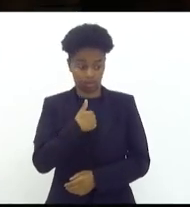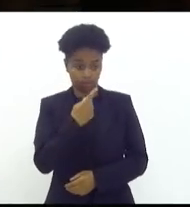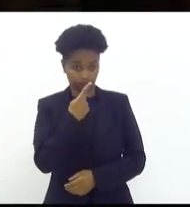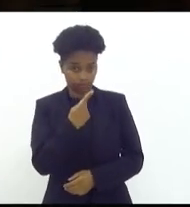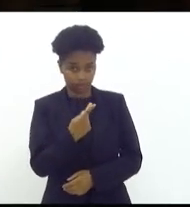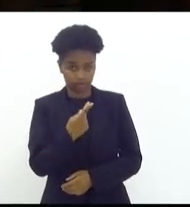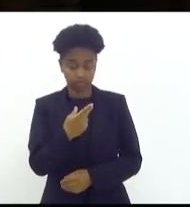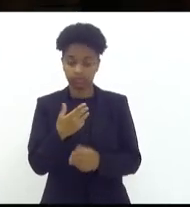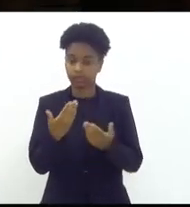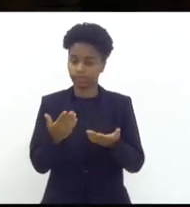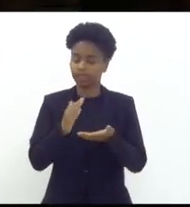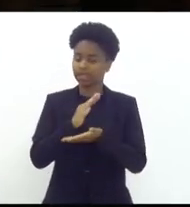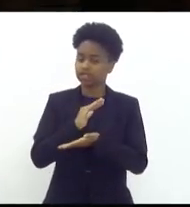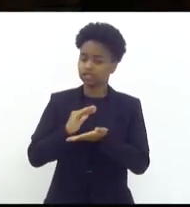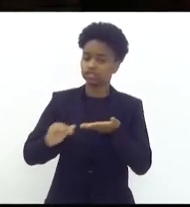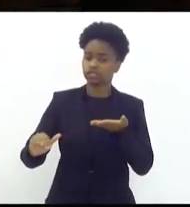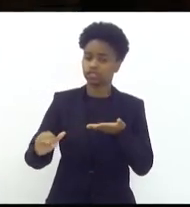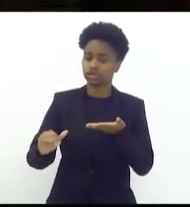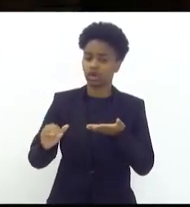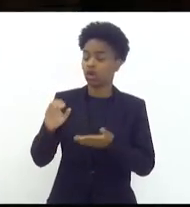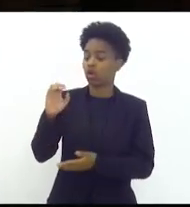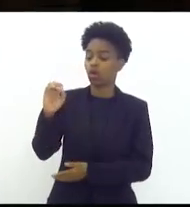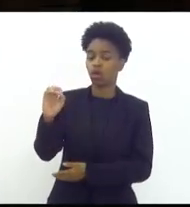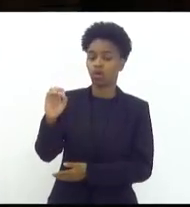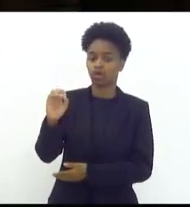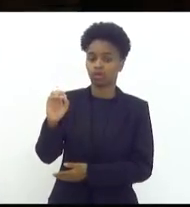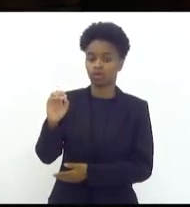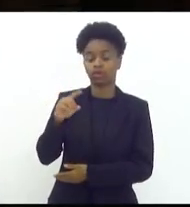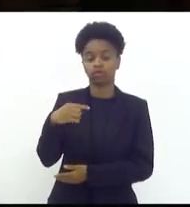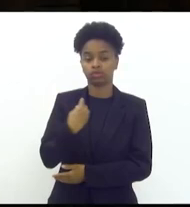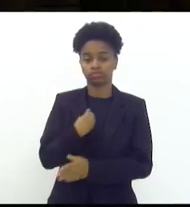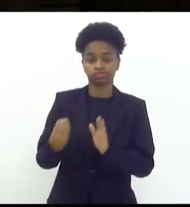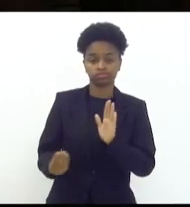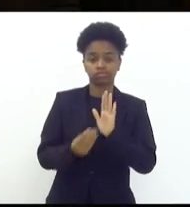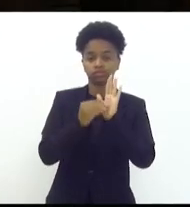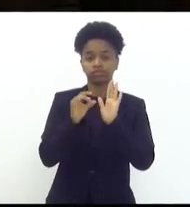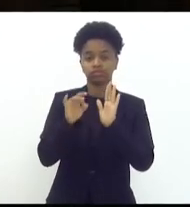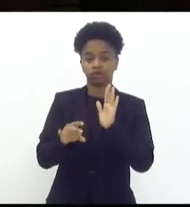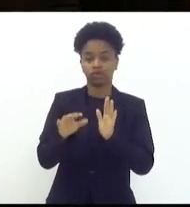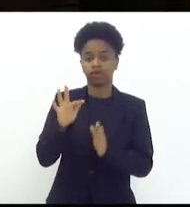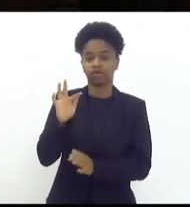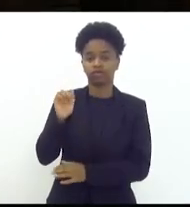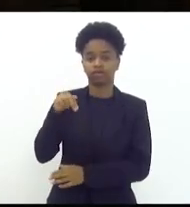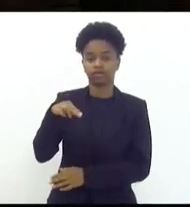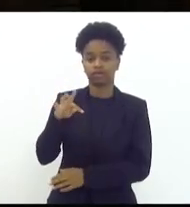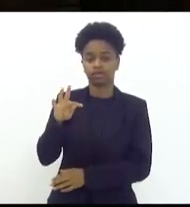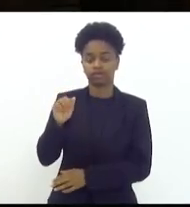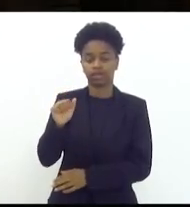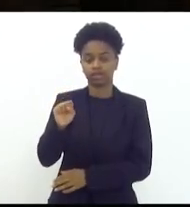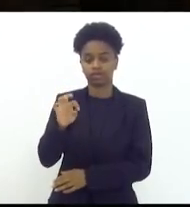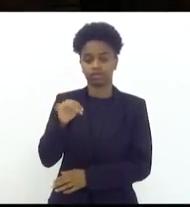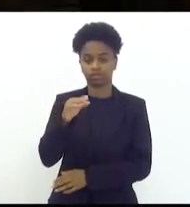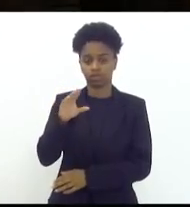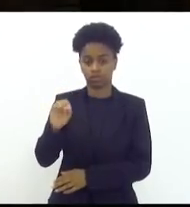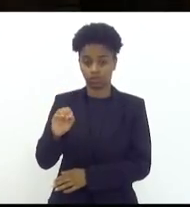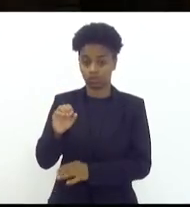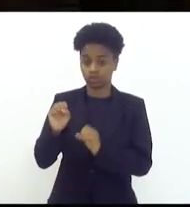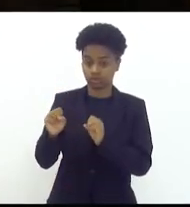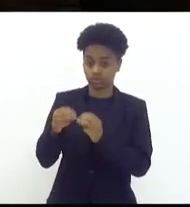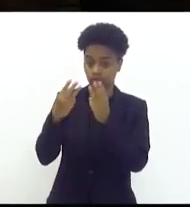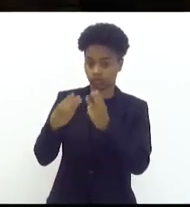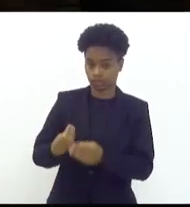tira então ó e colocamos Fantástico show da vida lembra